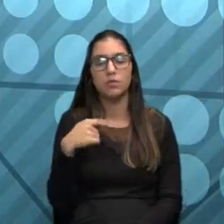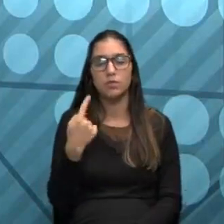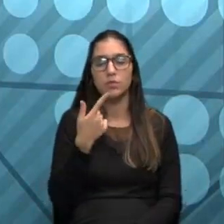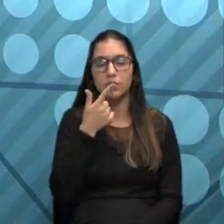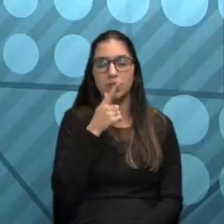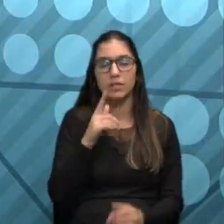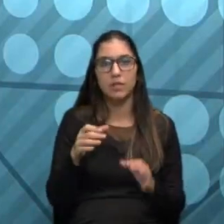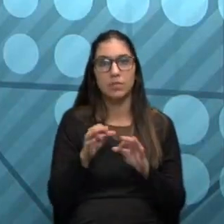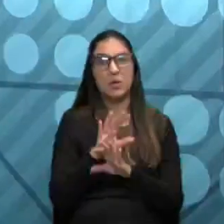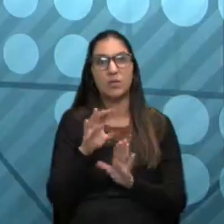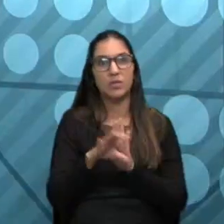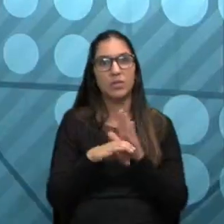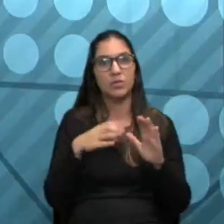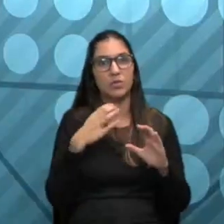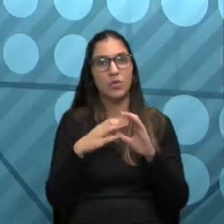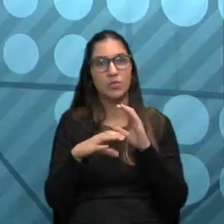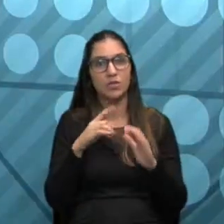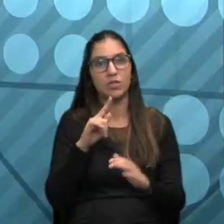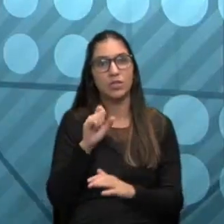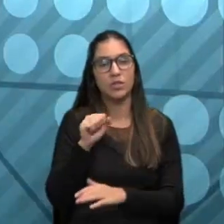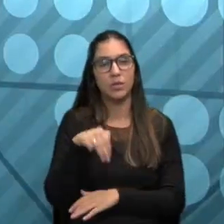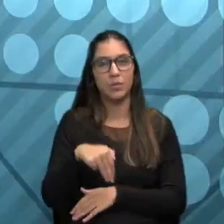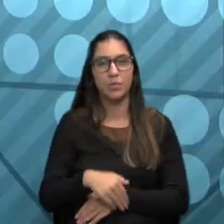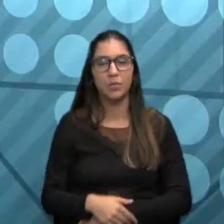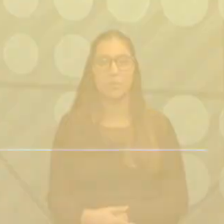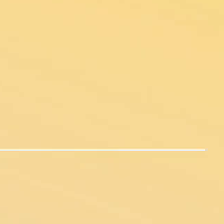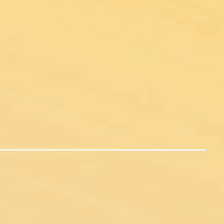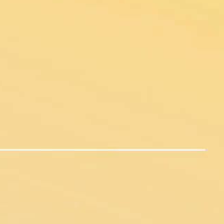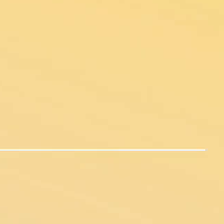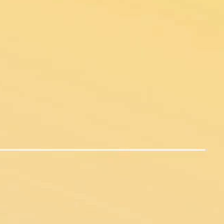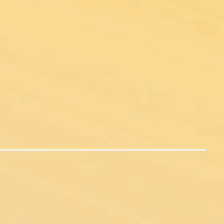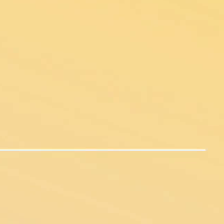esse conceito de comunicação GSM.